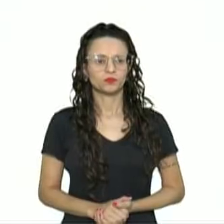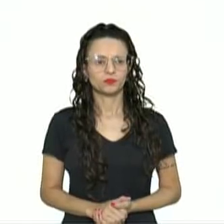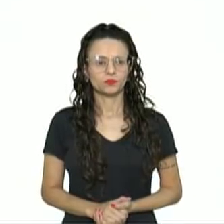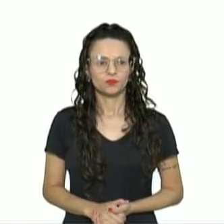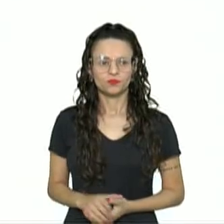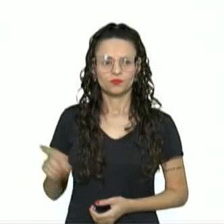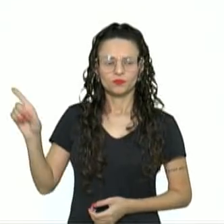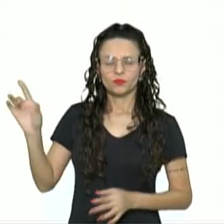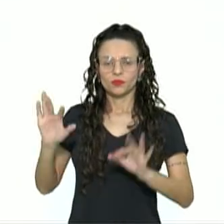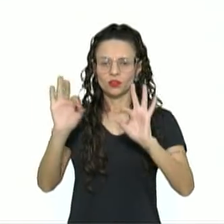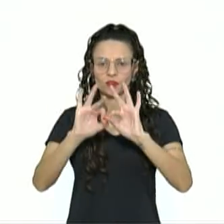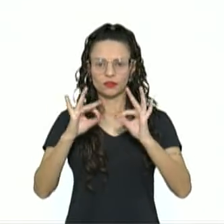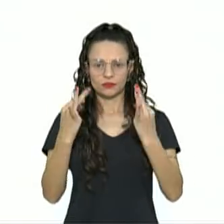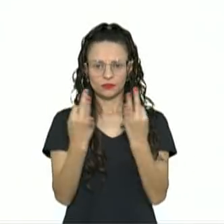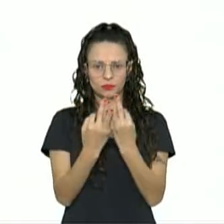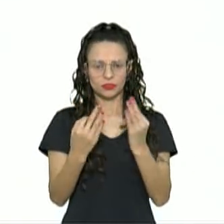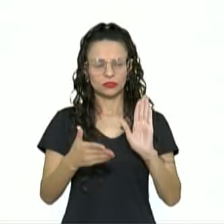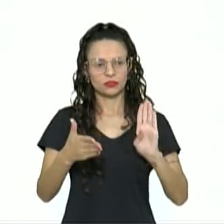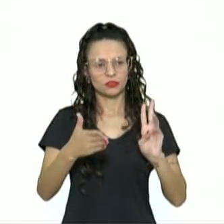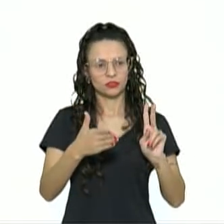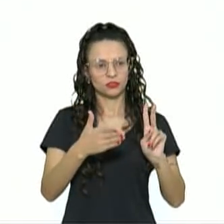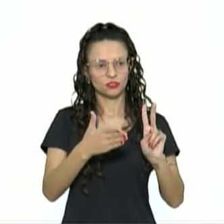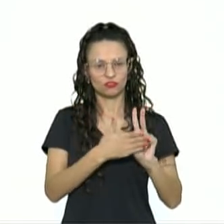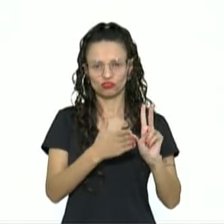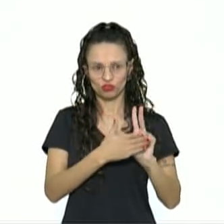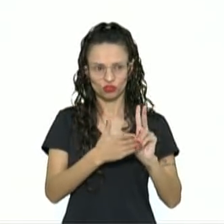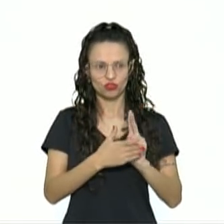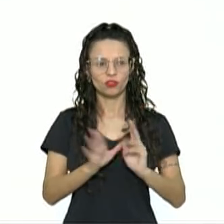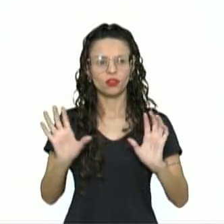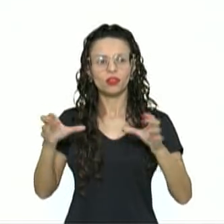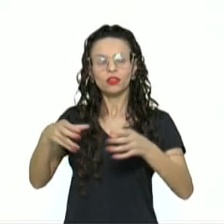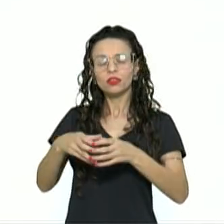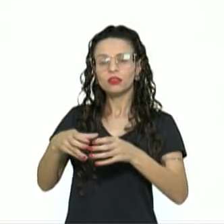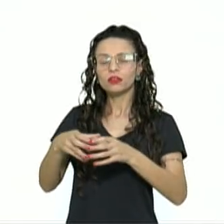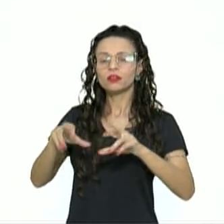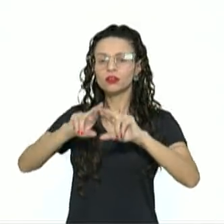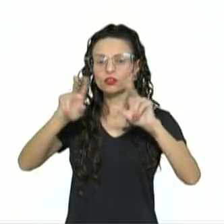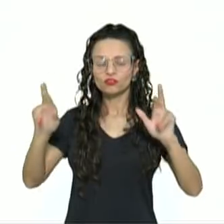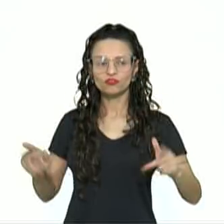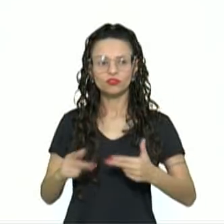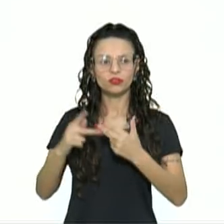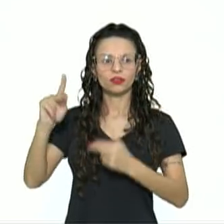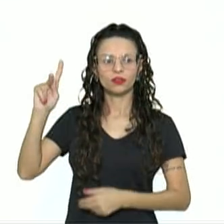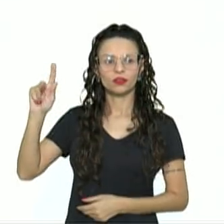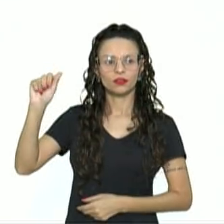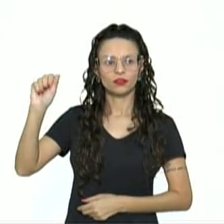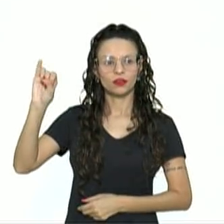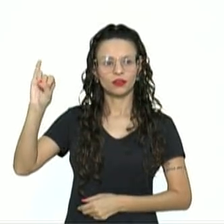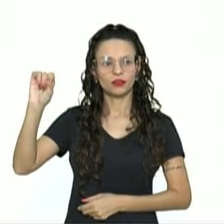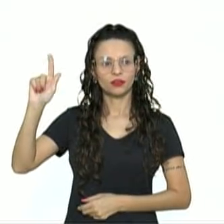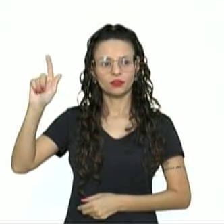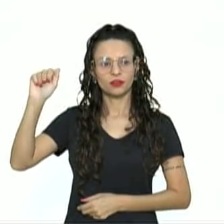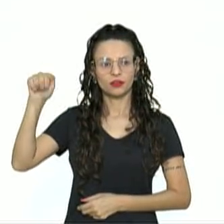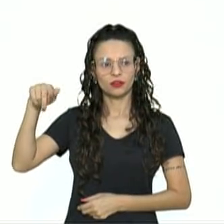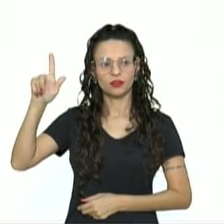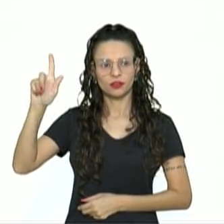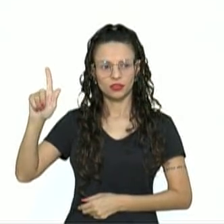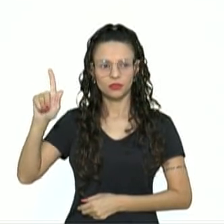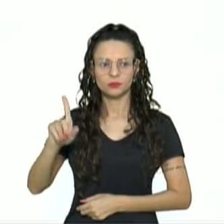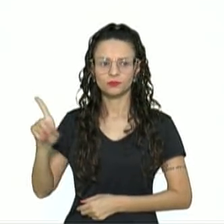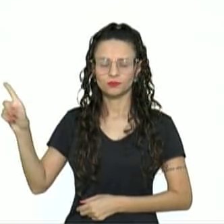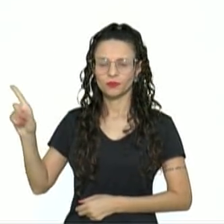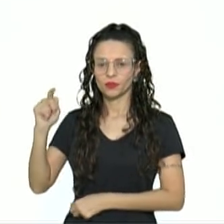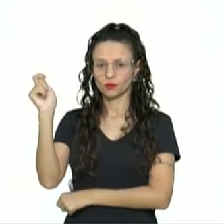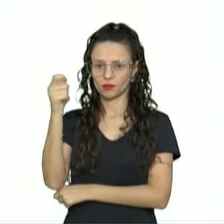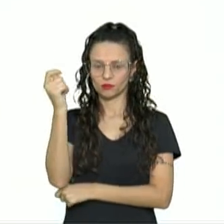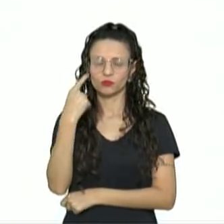Aqui é uma família, né, indígena, artesão do povo caigangue, a família vendendo suas obras, né, no município de Naumitoque, né. Aqui a